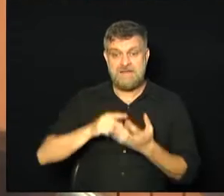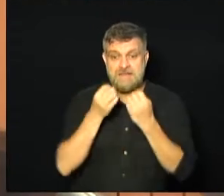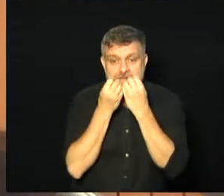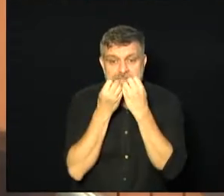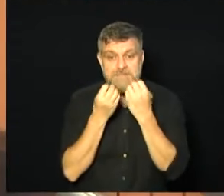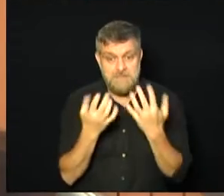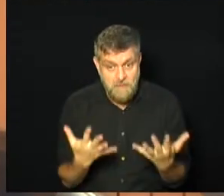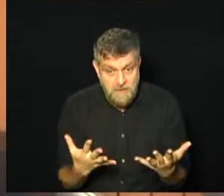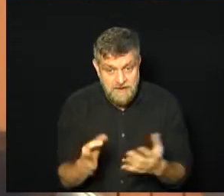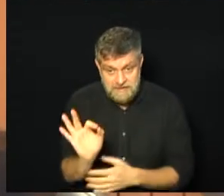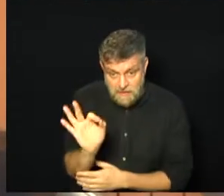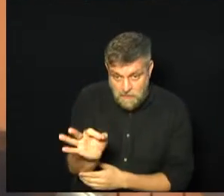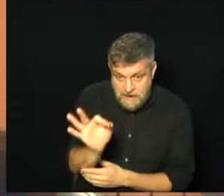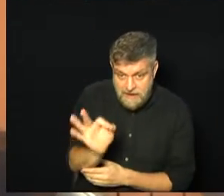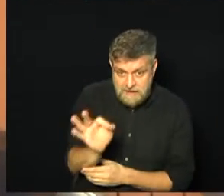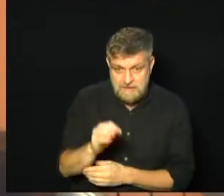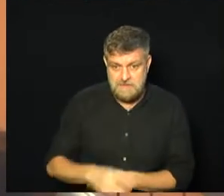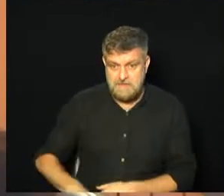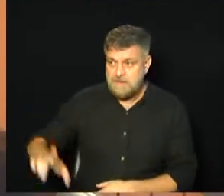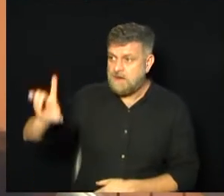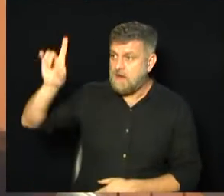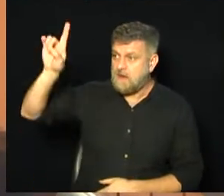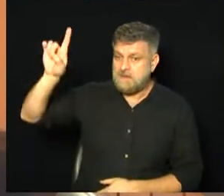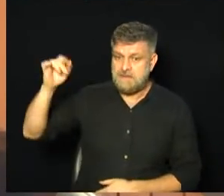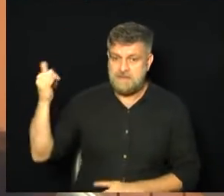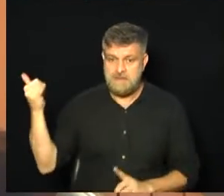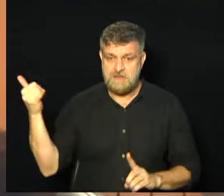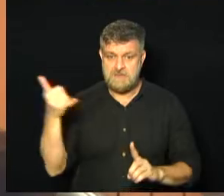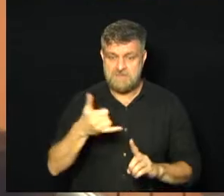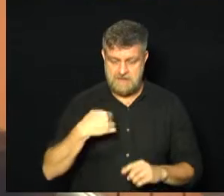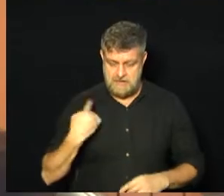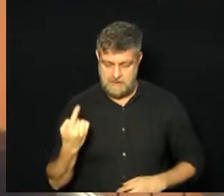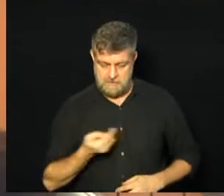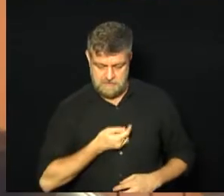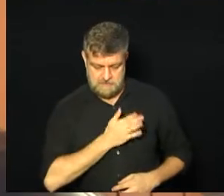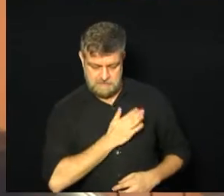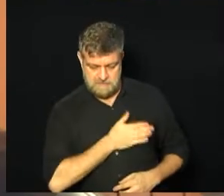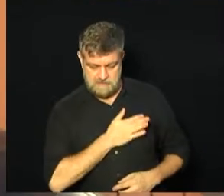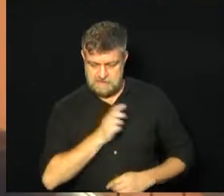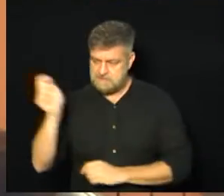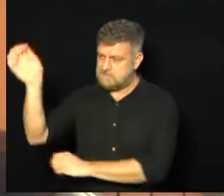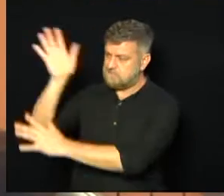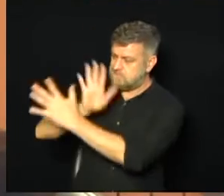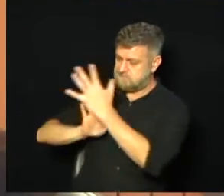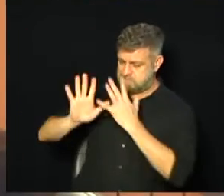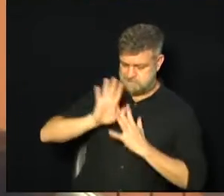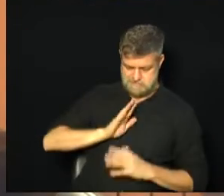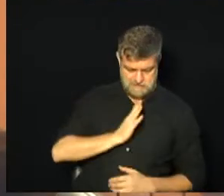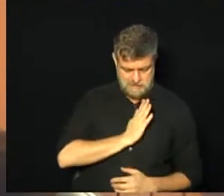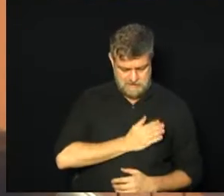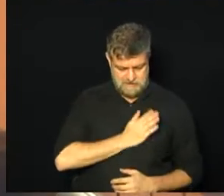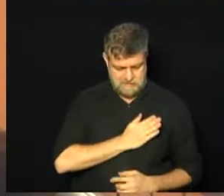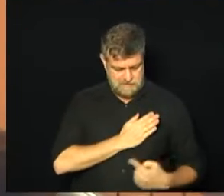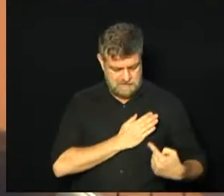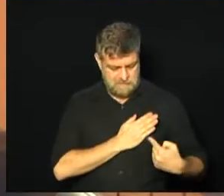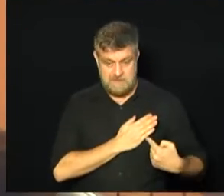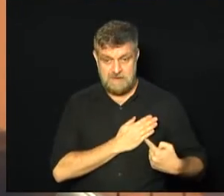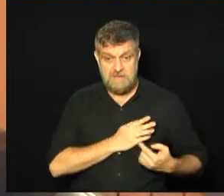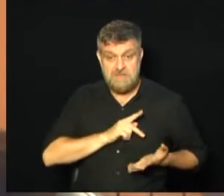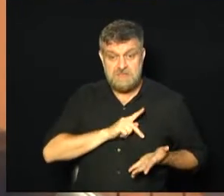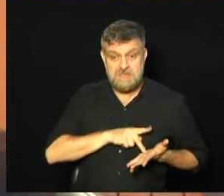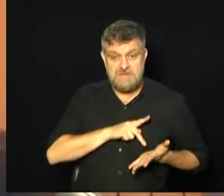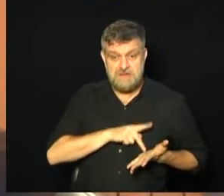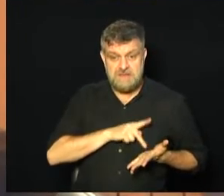E diz que Deus fala aos homens através do coração e que esse coração seja de fato